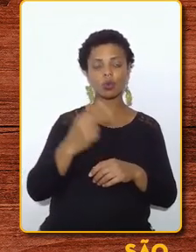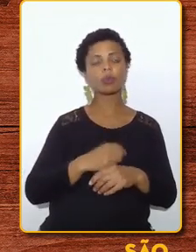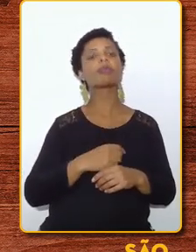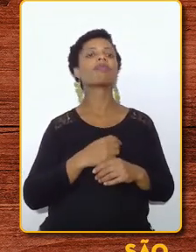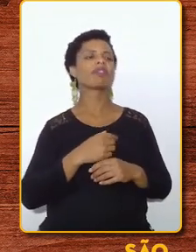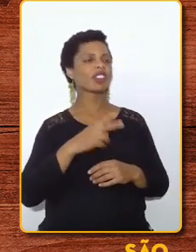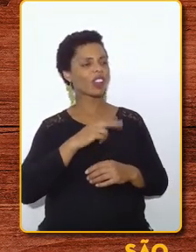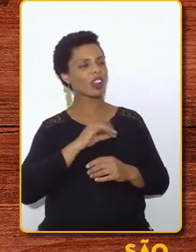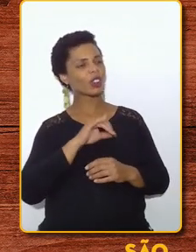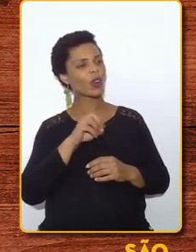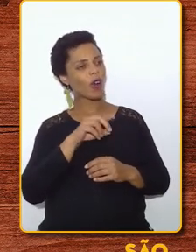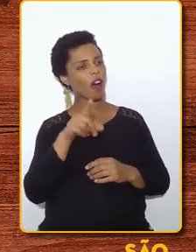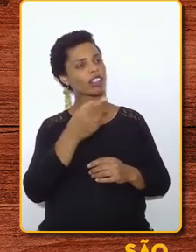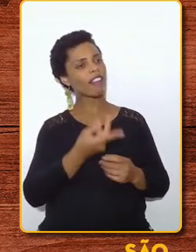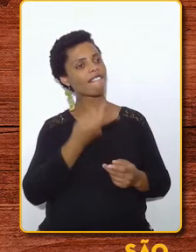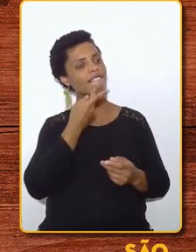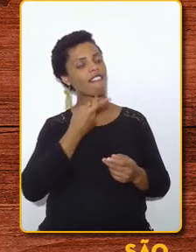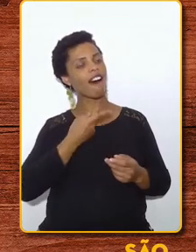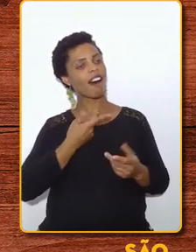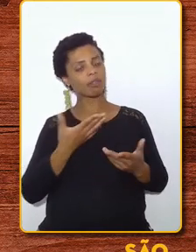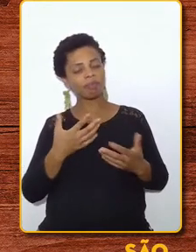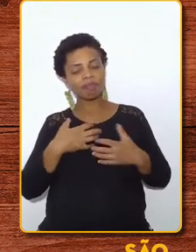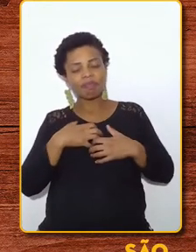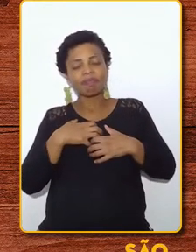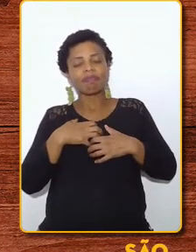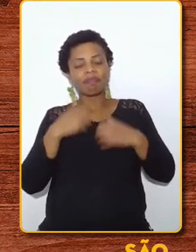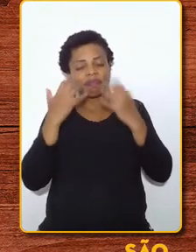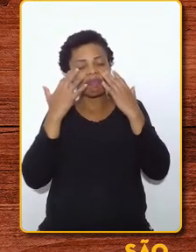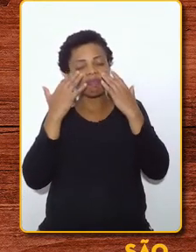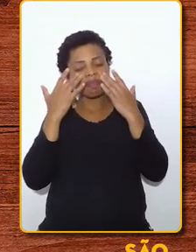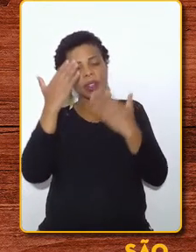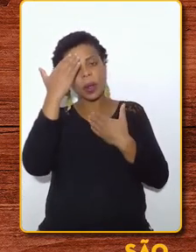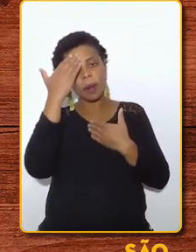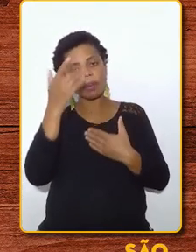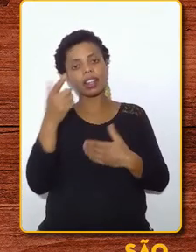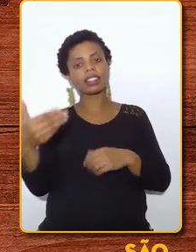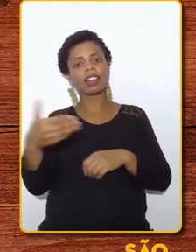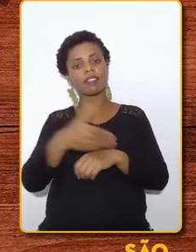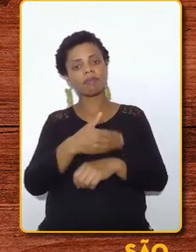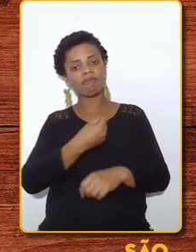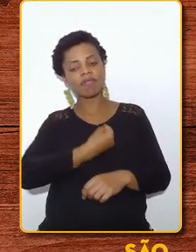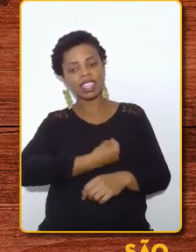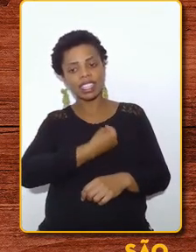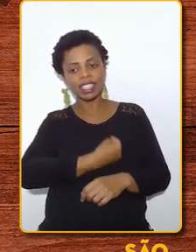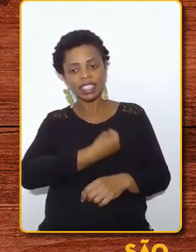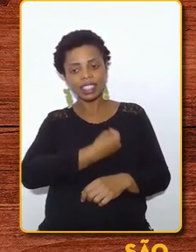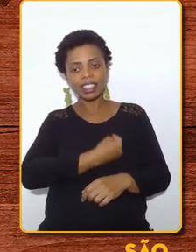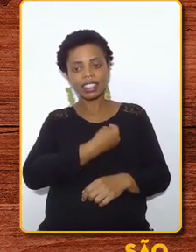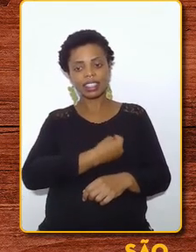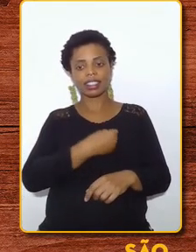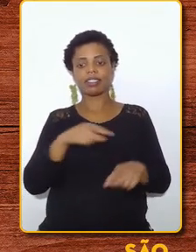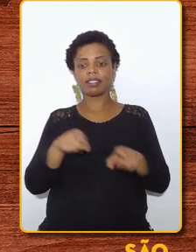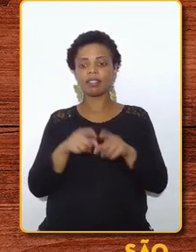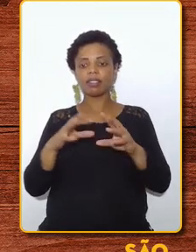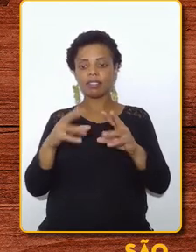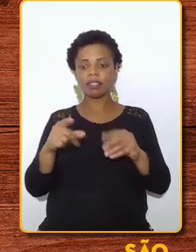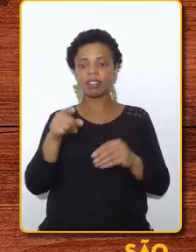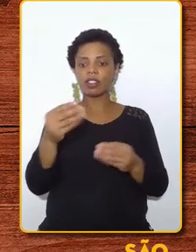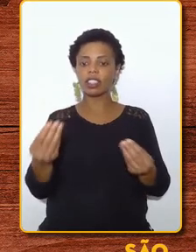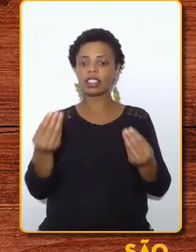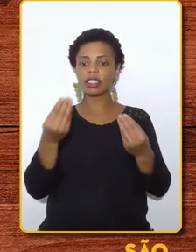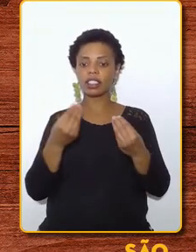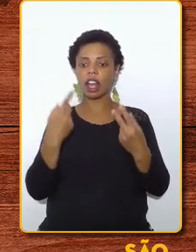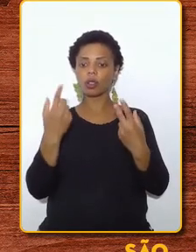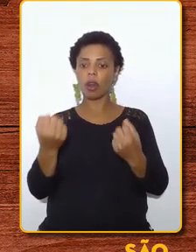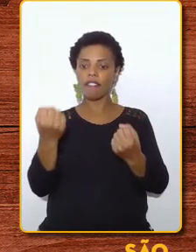Emocionou bastante mesmo. Obrigada pela sua presença, pelo que você traz aí, pela força